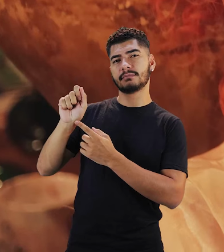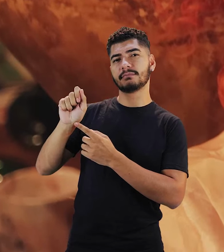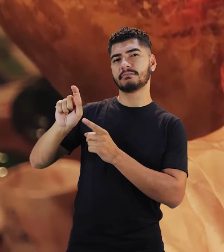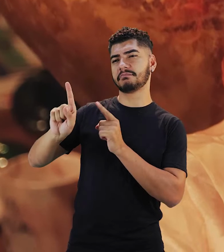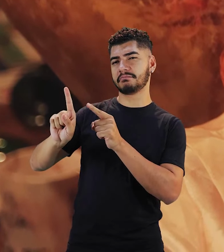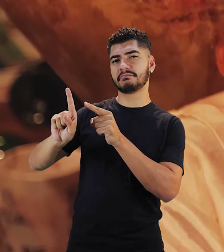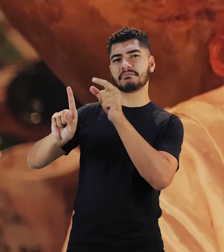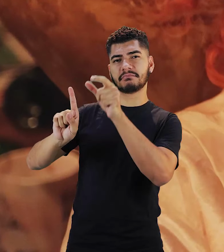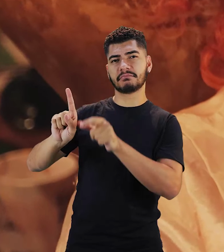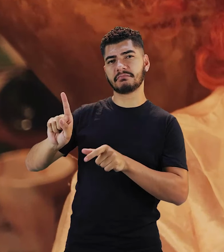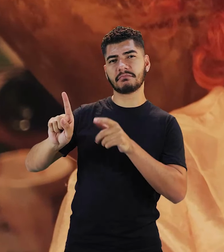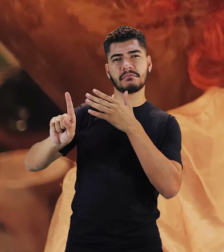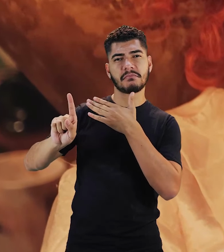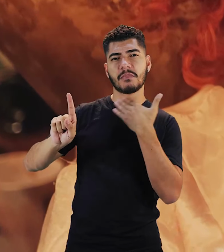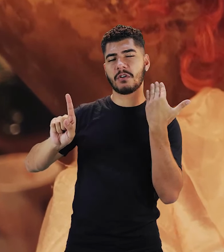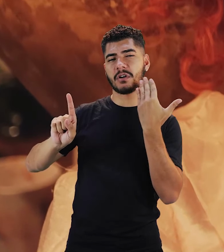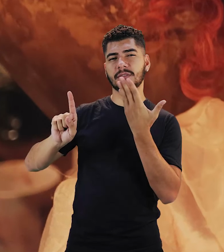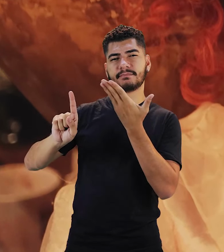Desdêmona.